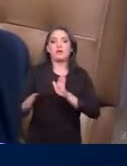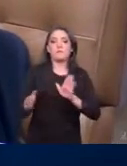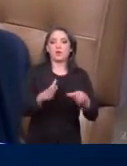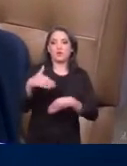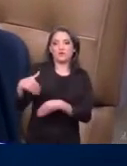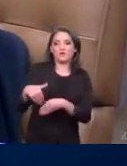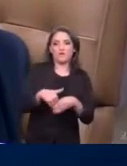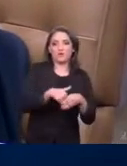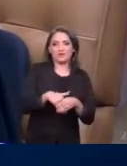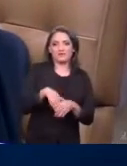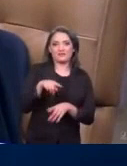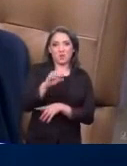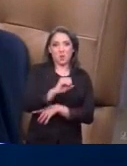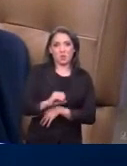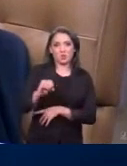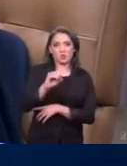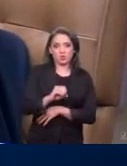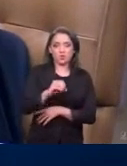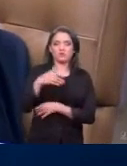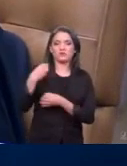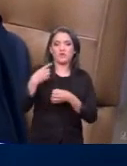nossas Forças Armadas, ela está